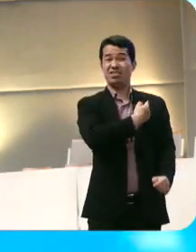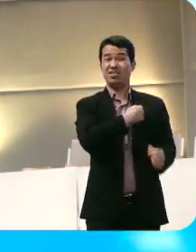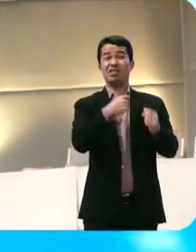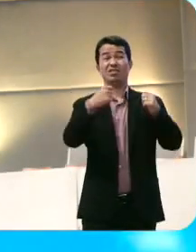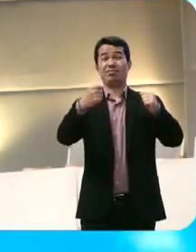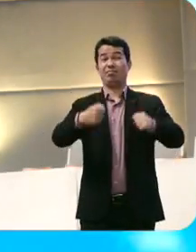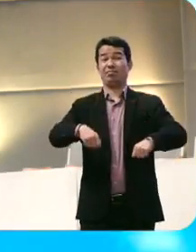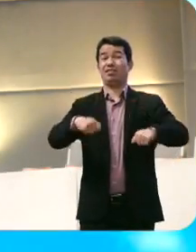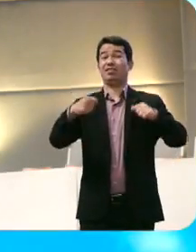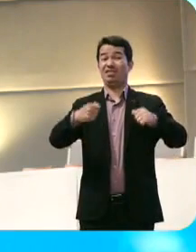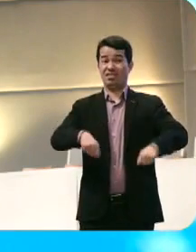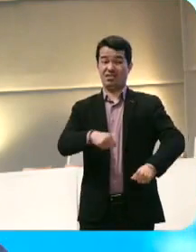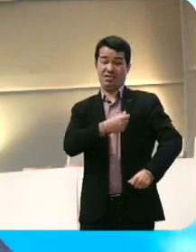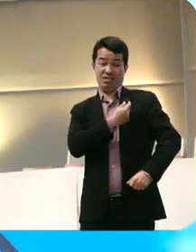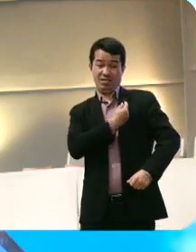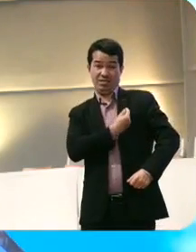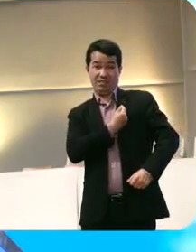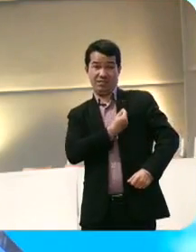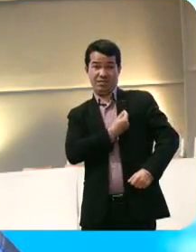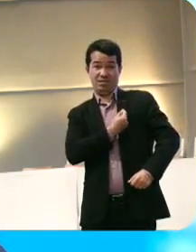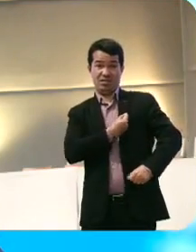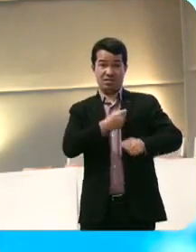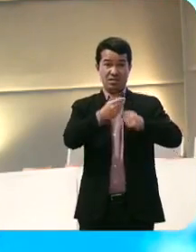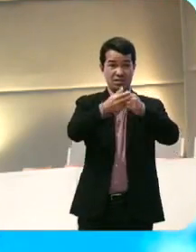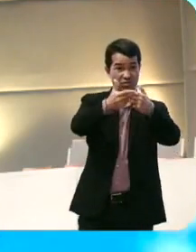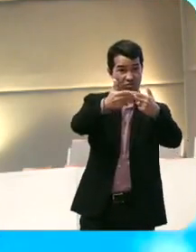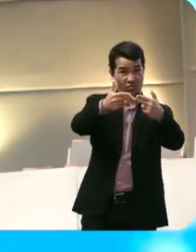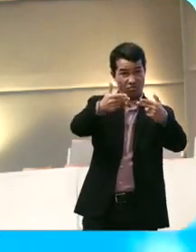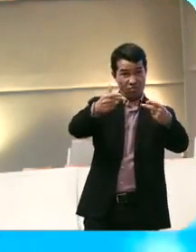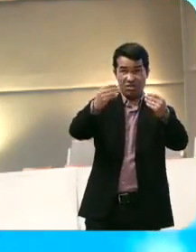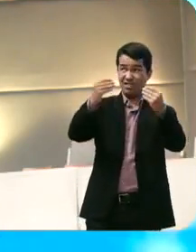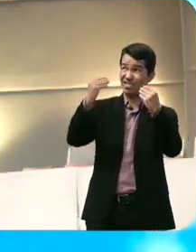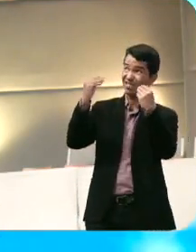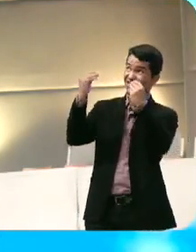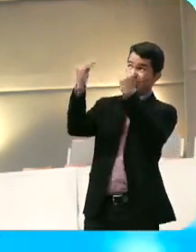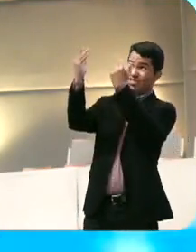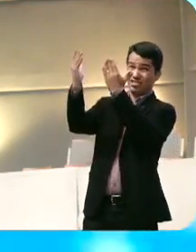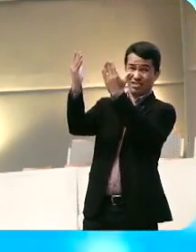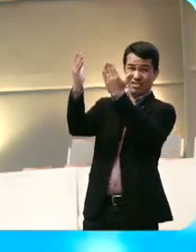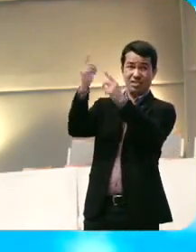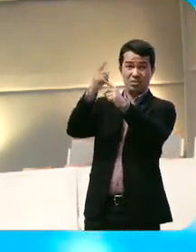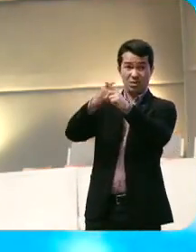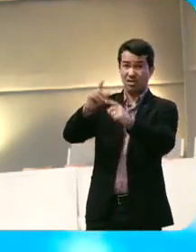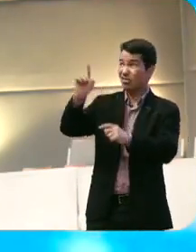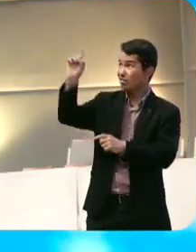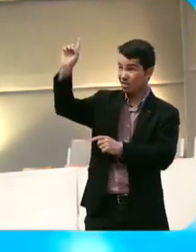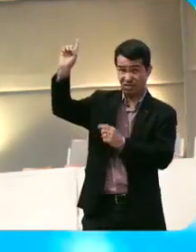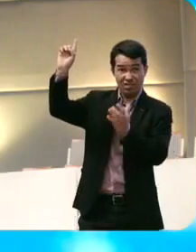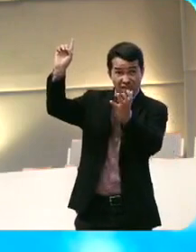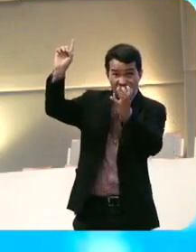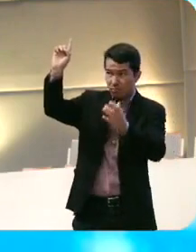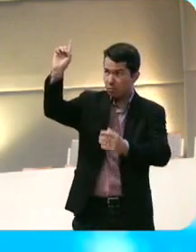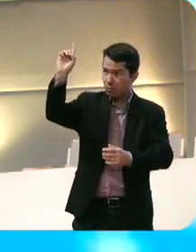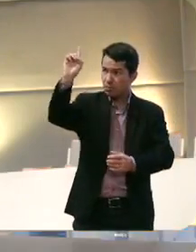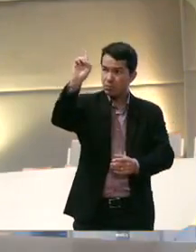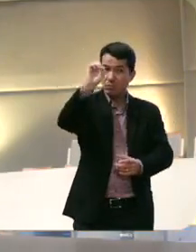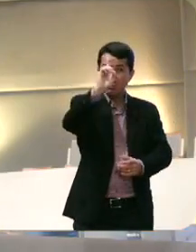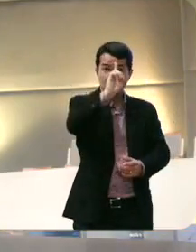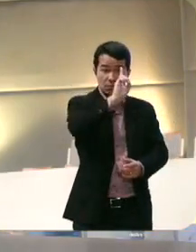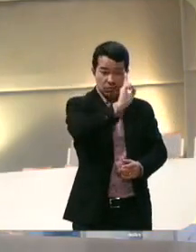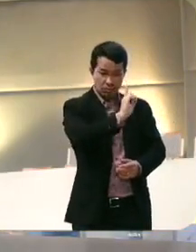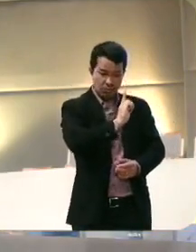acontecer. Porque Deus quer restaurar o lugar dele em nossas vidas. Deus estava tratando o